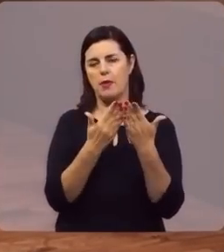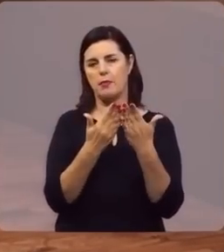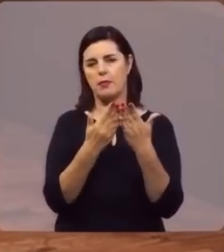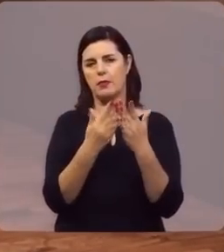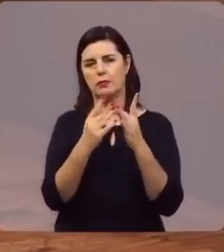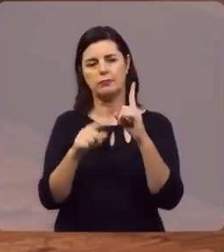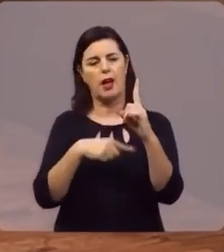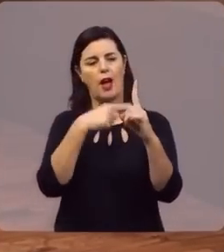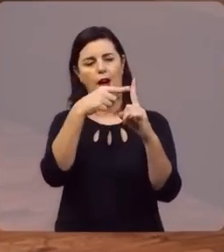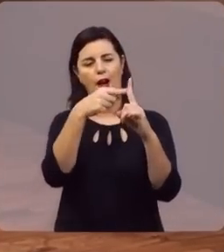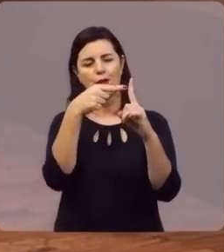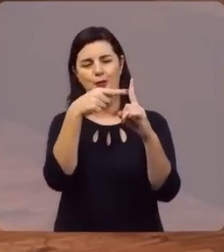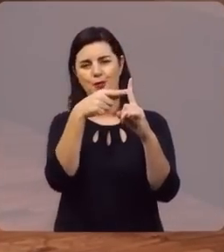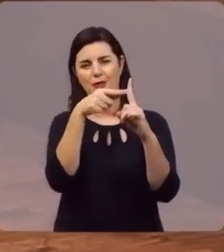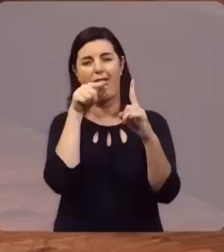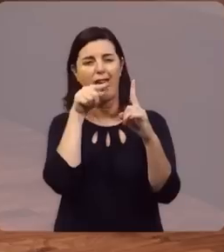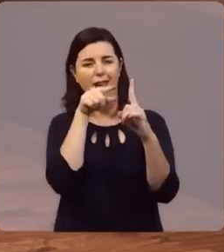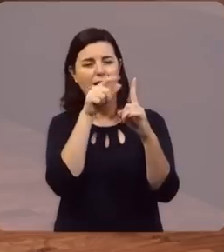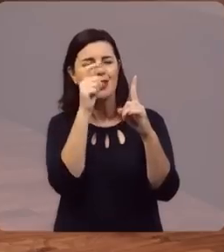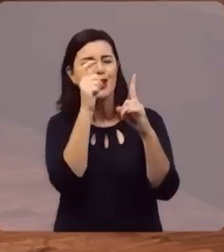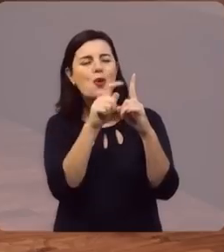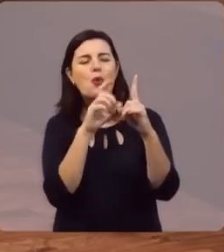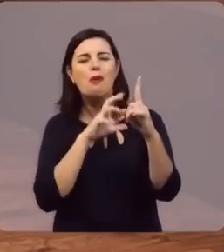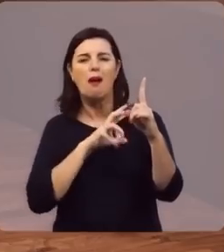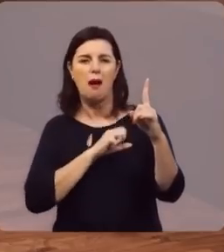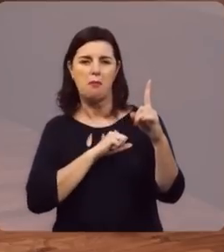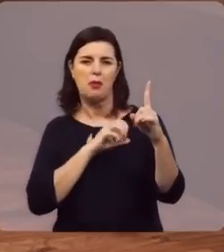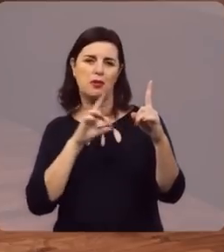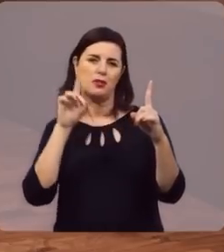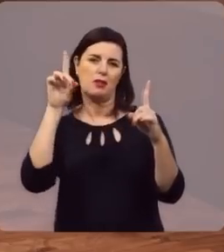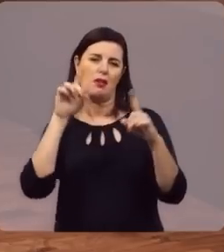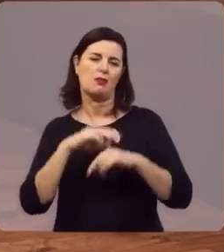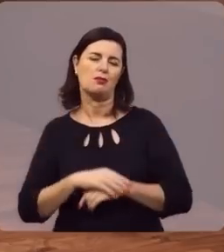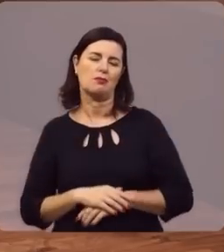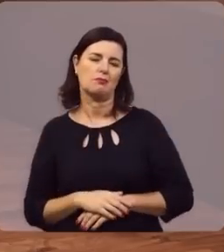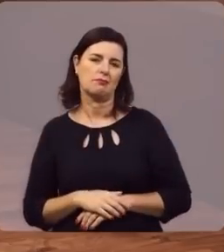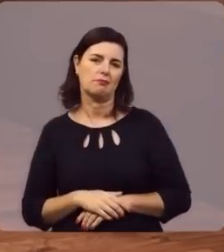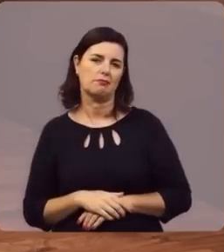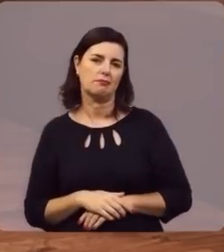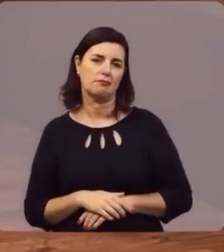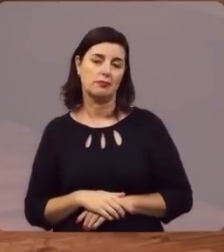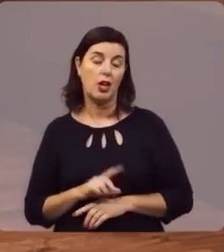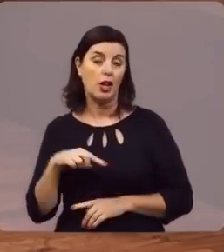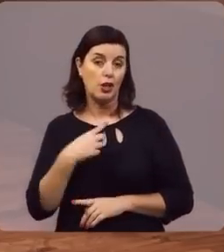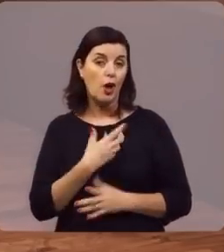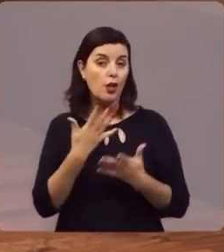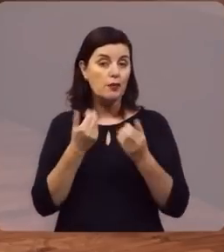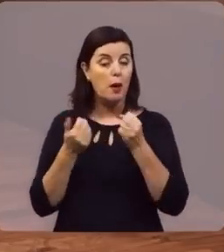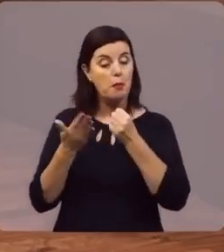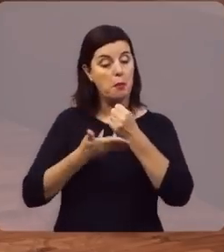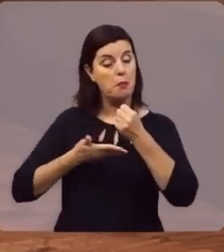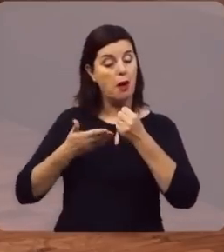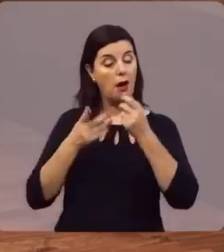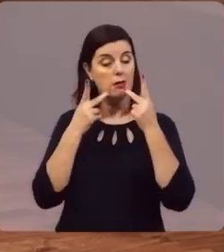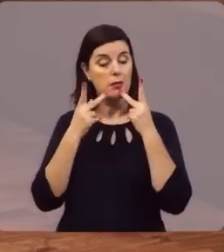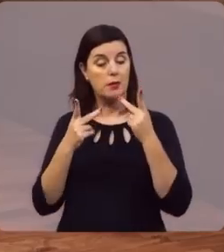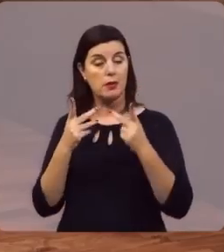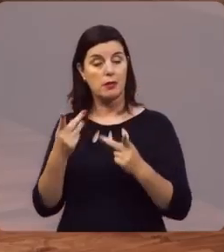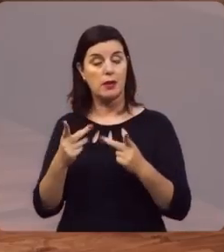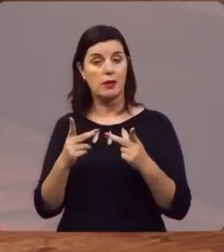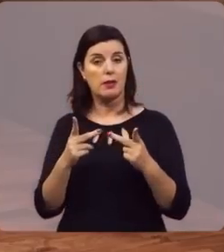cruz o palco do amor de Deus e nós vamos basear essa